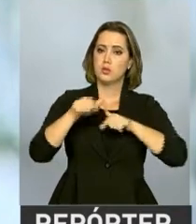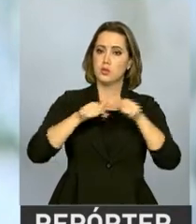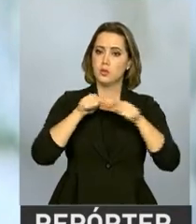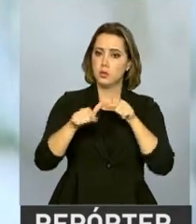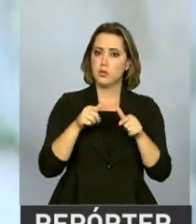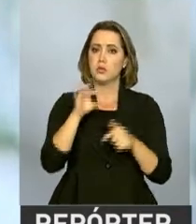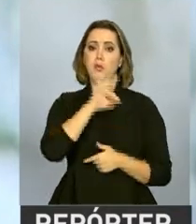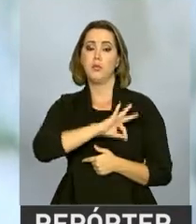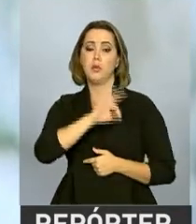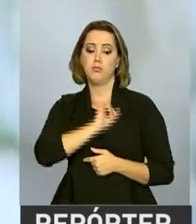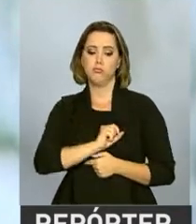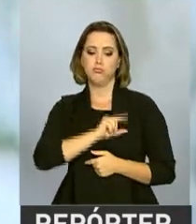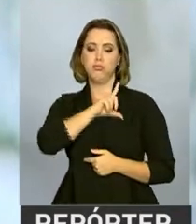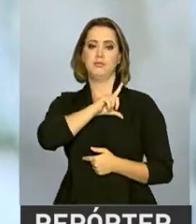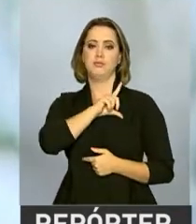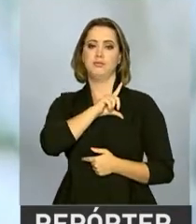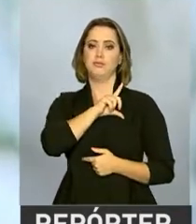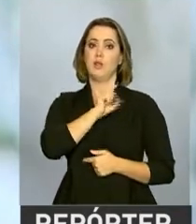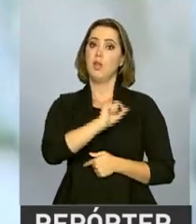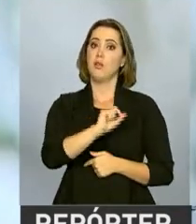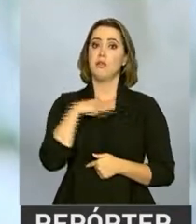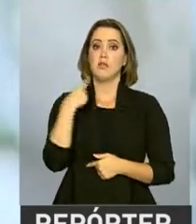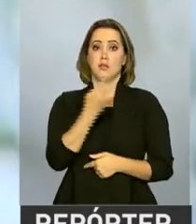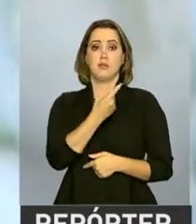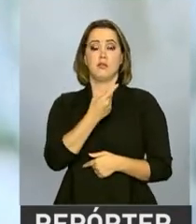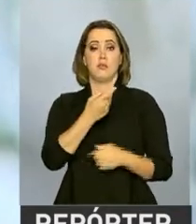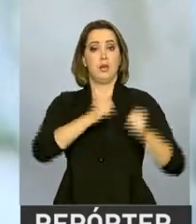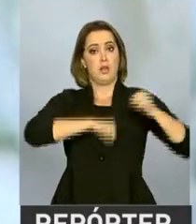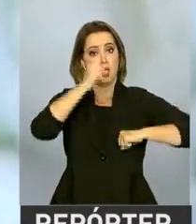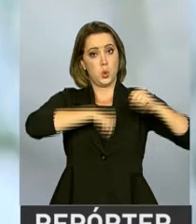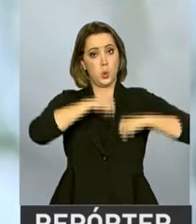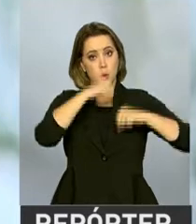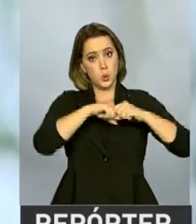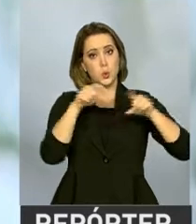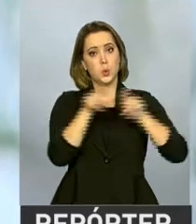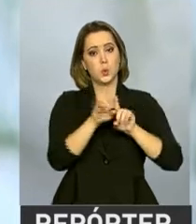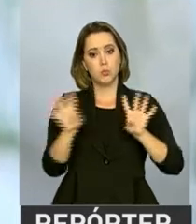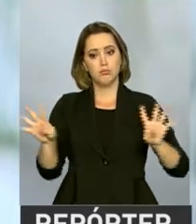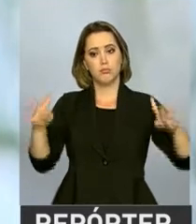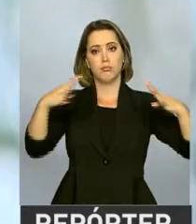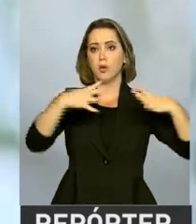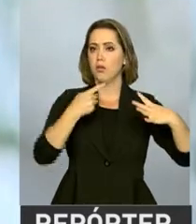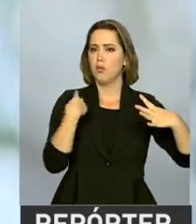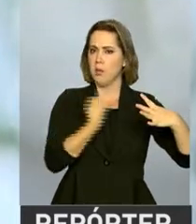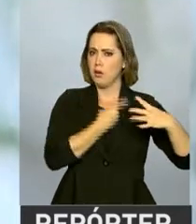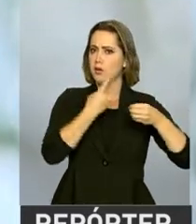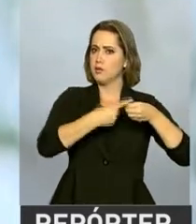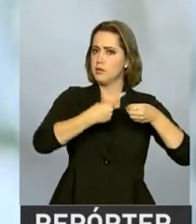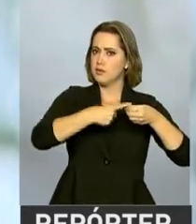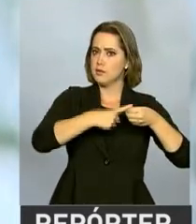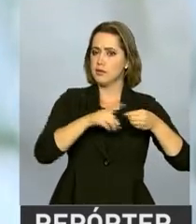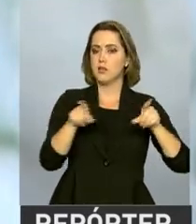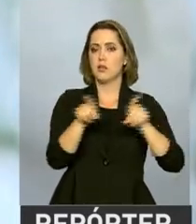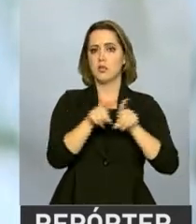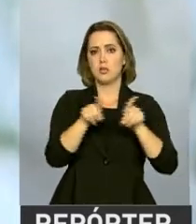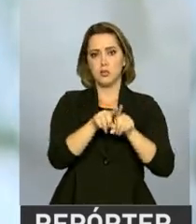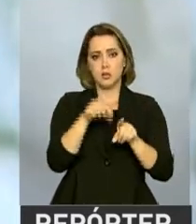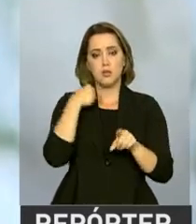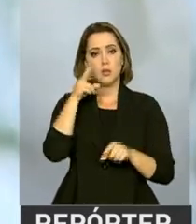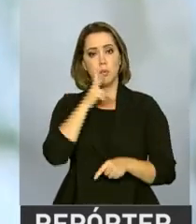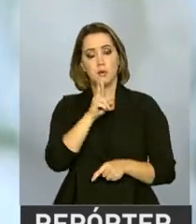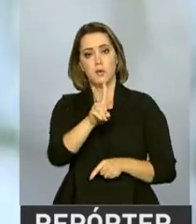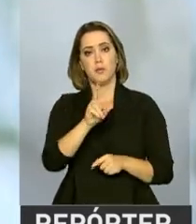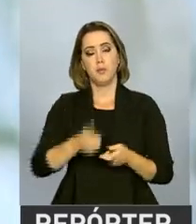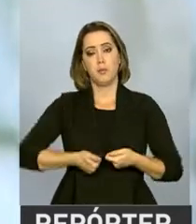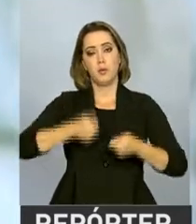da nossa cidade aumente para que indústrias em 300 instalar na nova cidade isso também aumentando a oferta